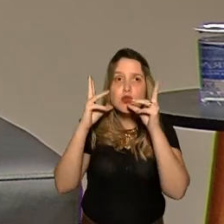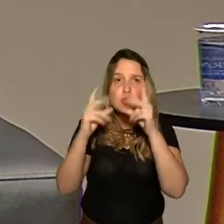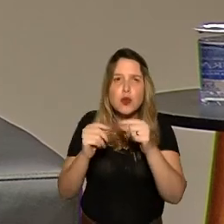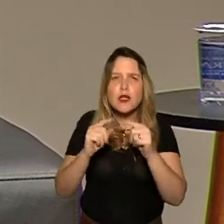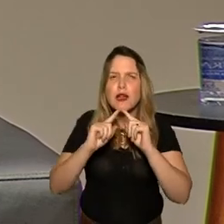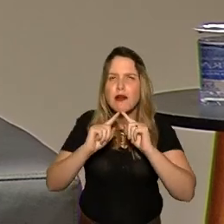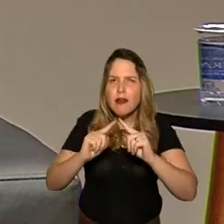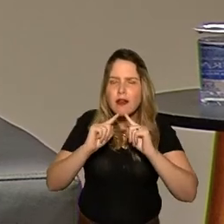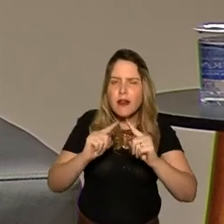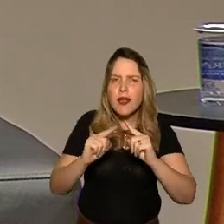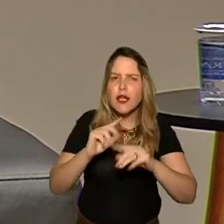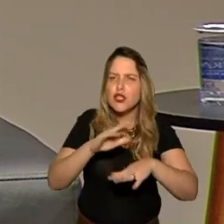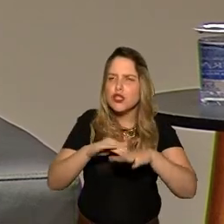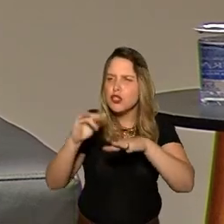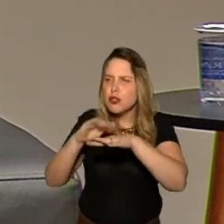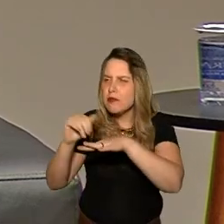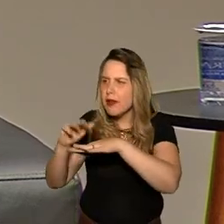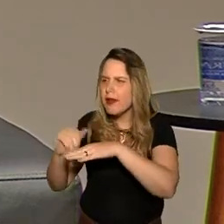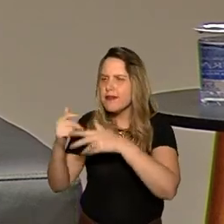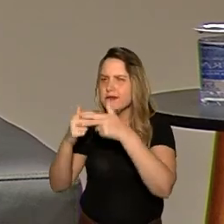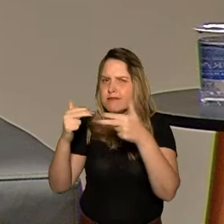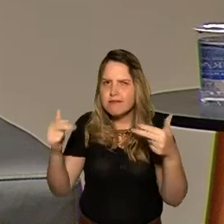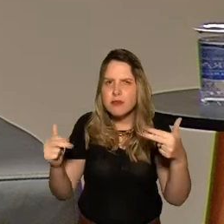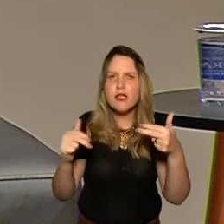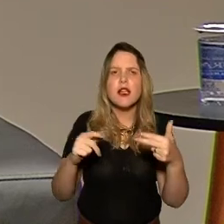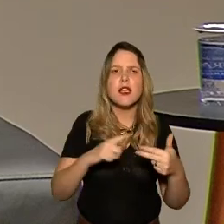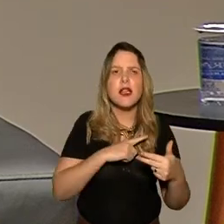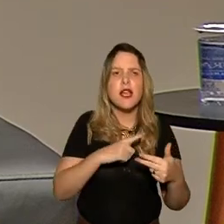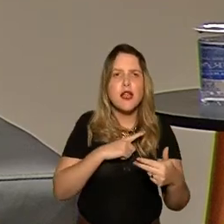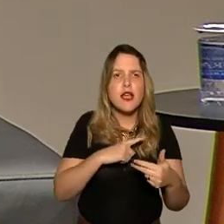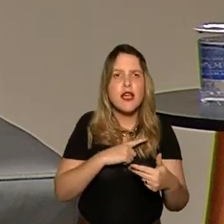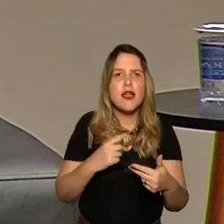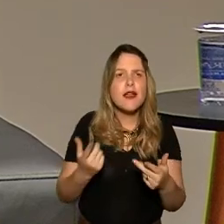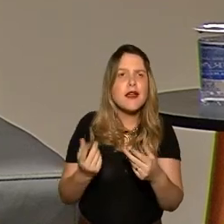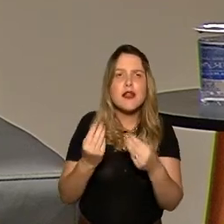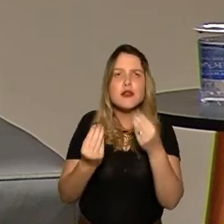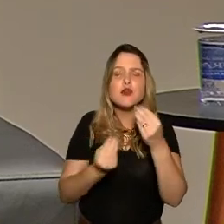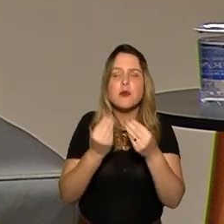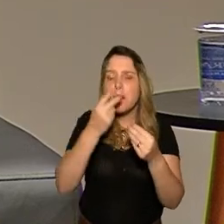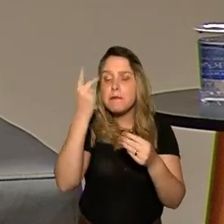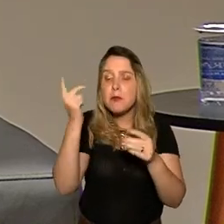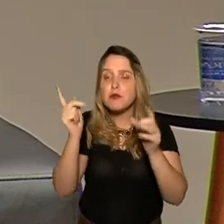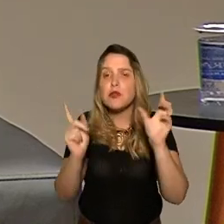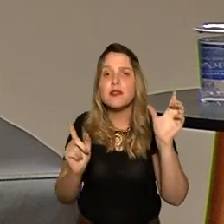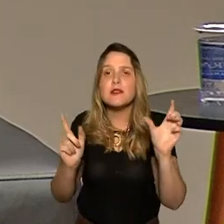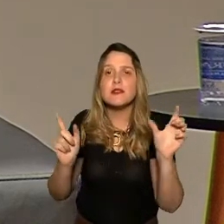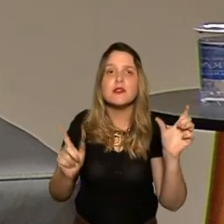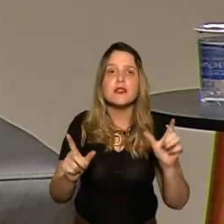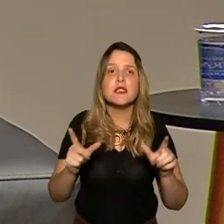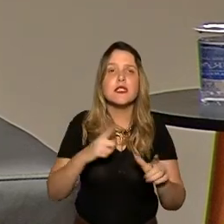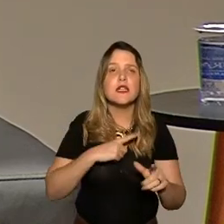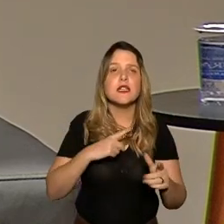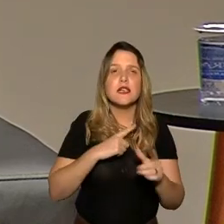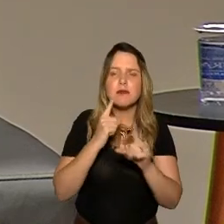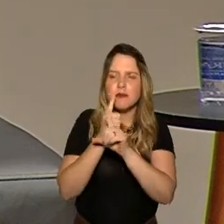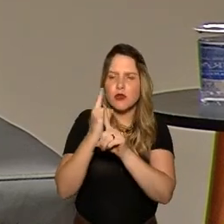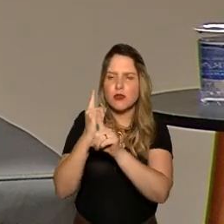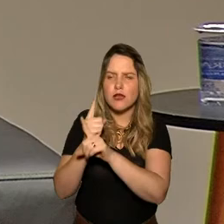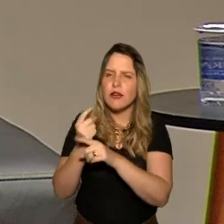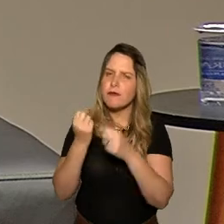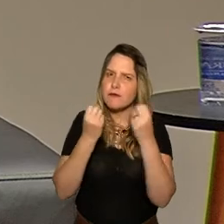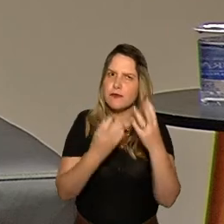chamado também de Senso da diversidade para entender essa configuração no desrespeito a